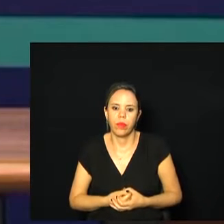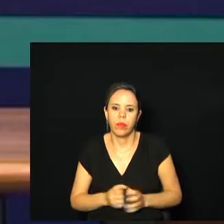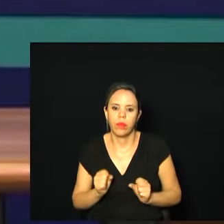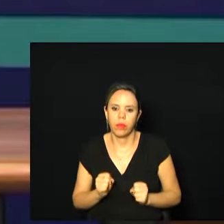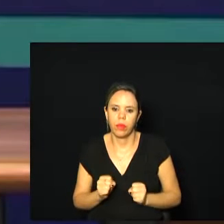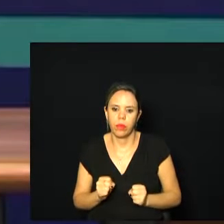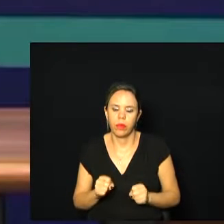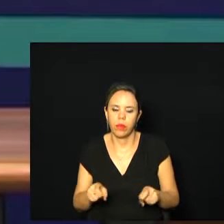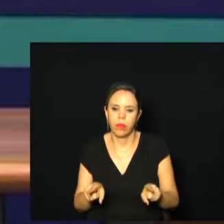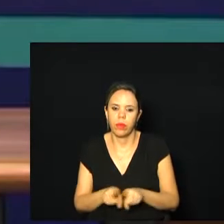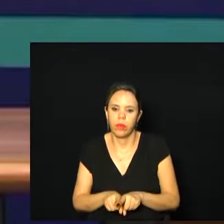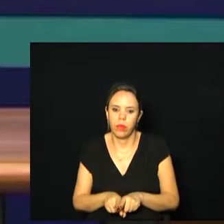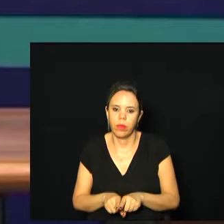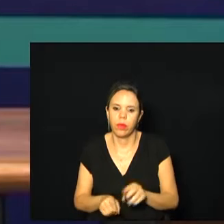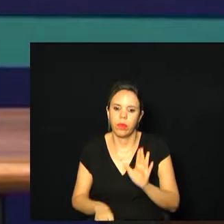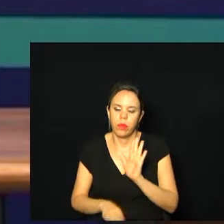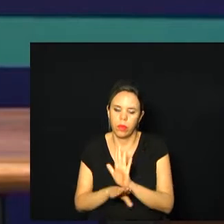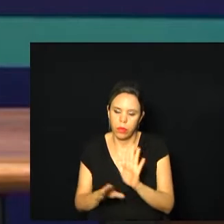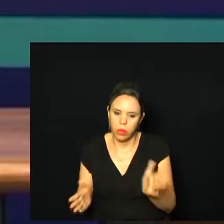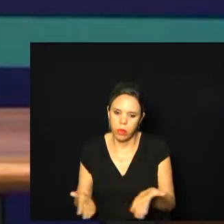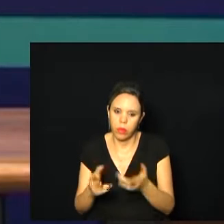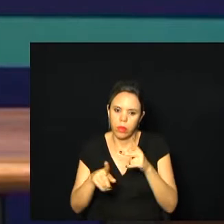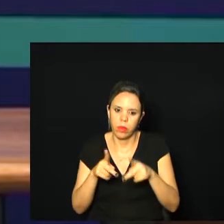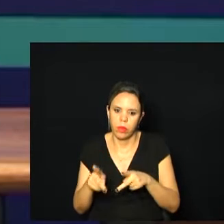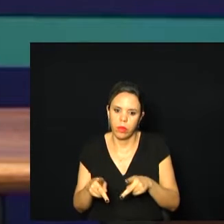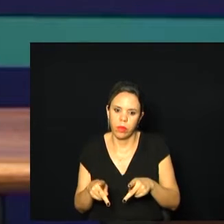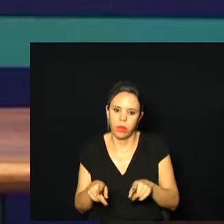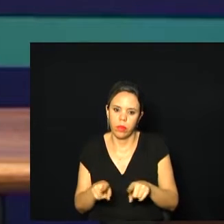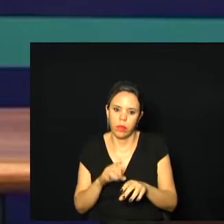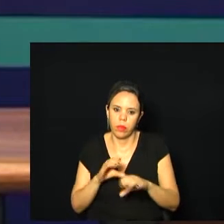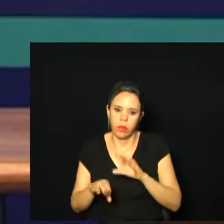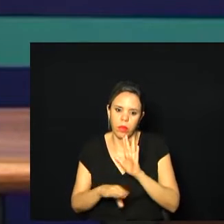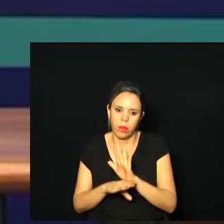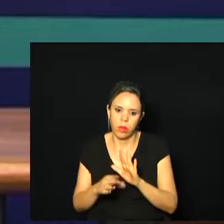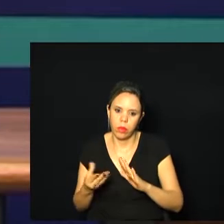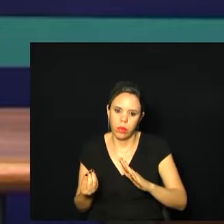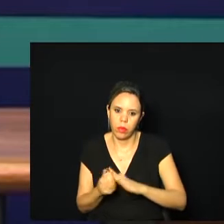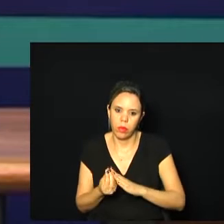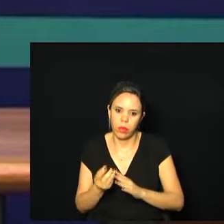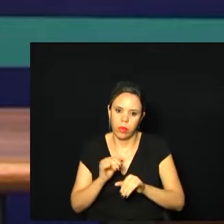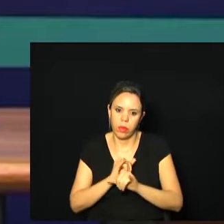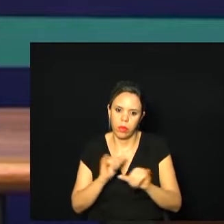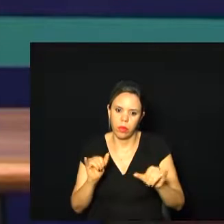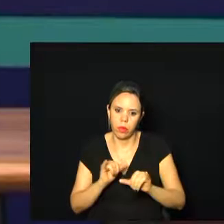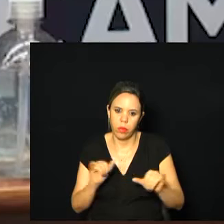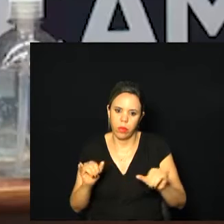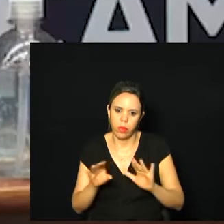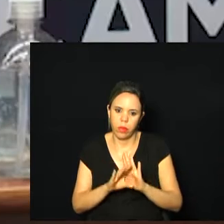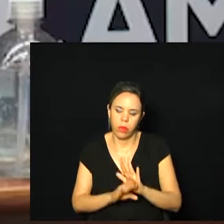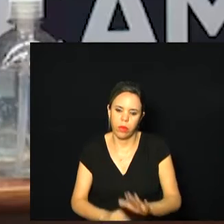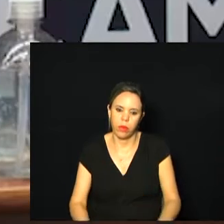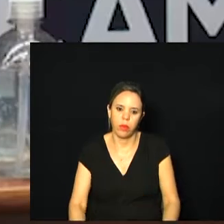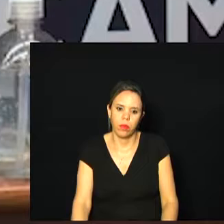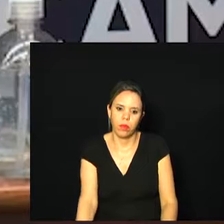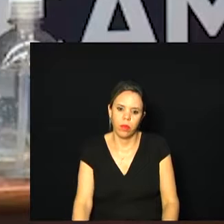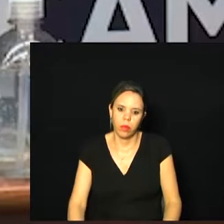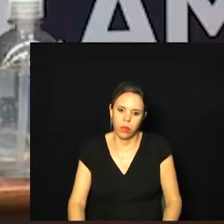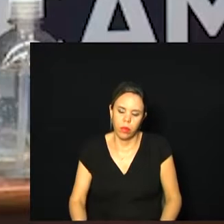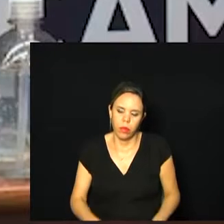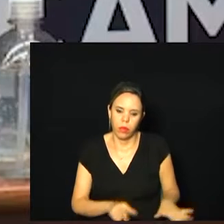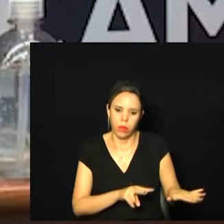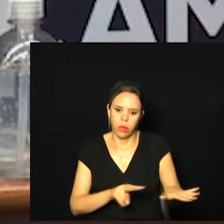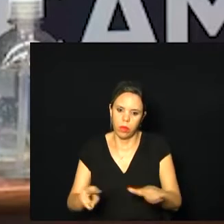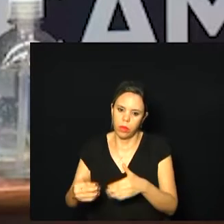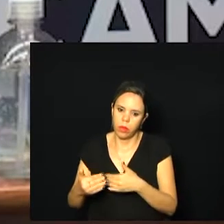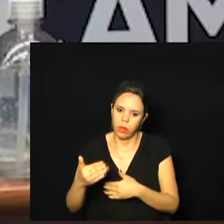possam também ser um braço da população e também ajudar a Sanasa a divulgar o seu programa. Estamos, a partir da semana que